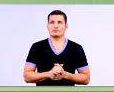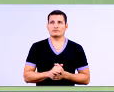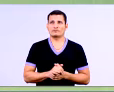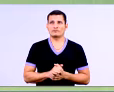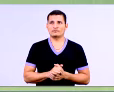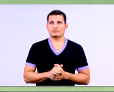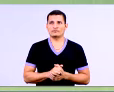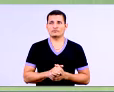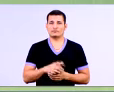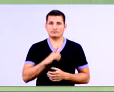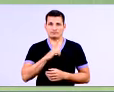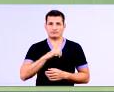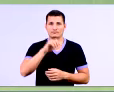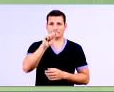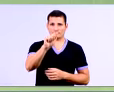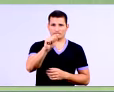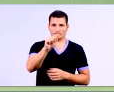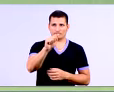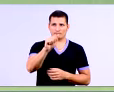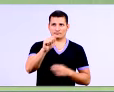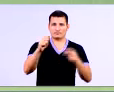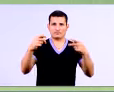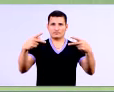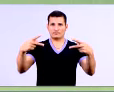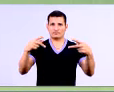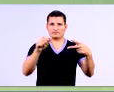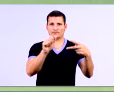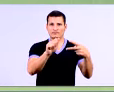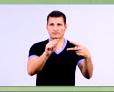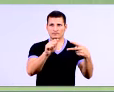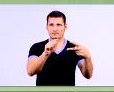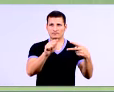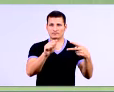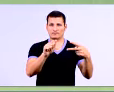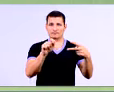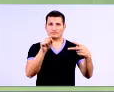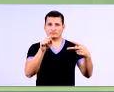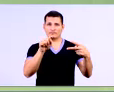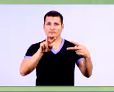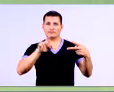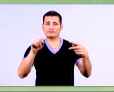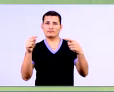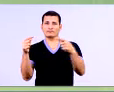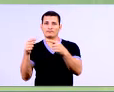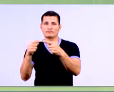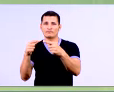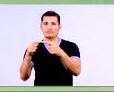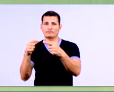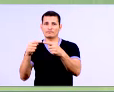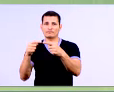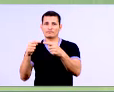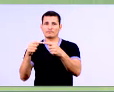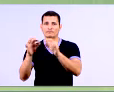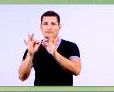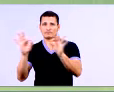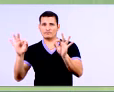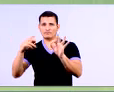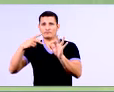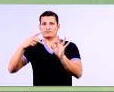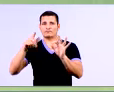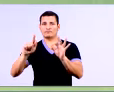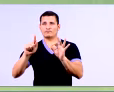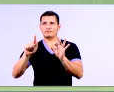nós possuímos o A, está aqui o A, e ele faz referência a uma página. Aqui onde está escrito